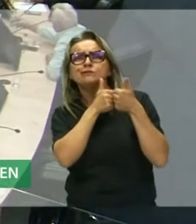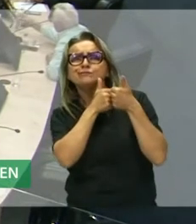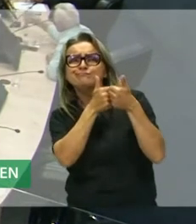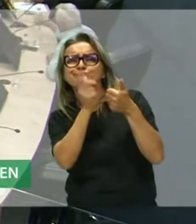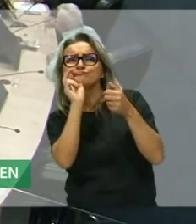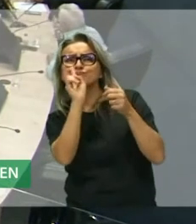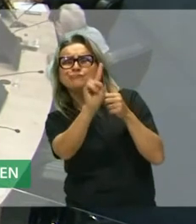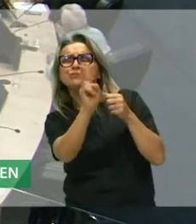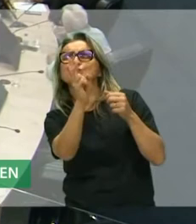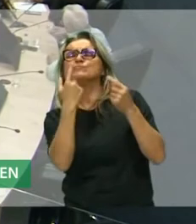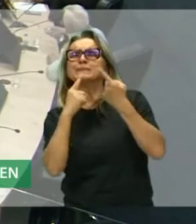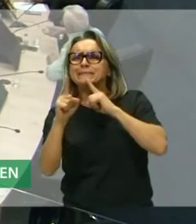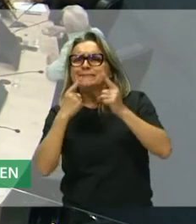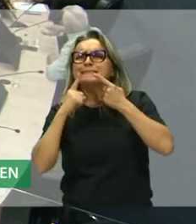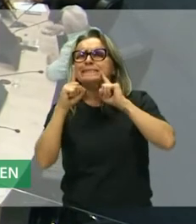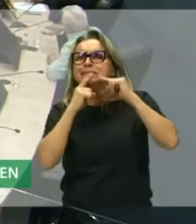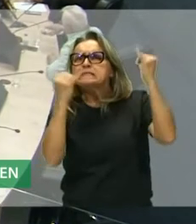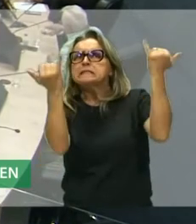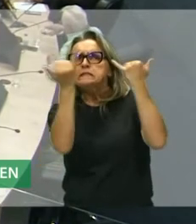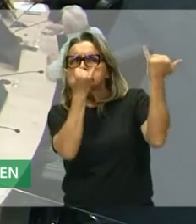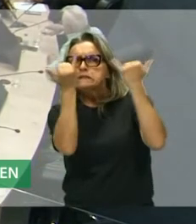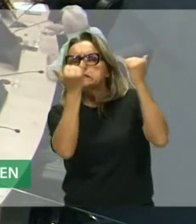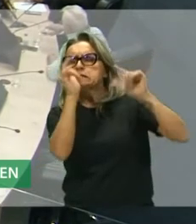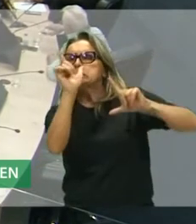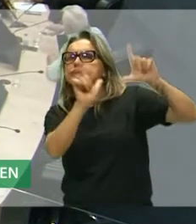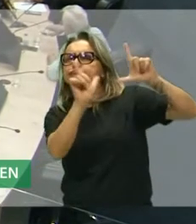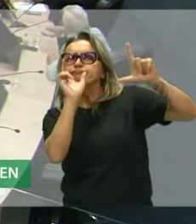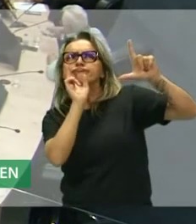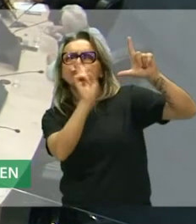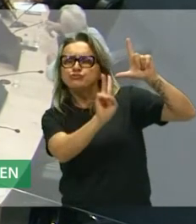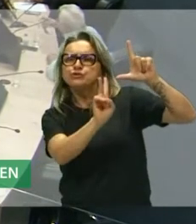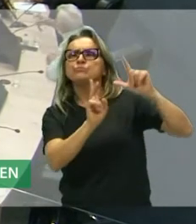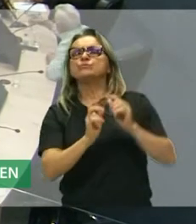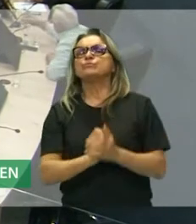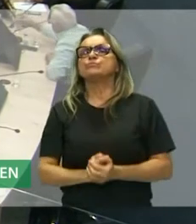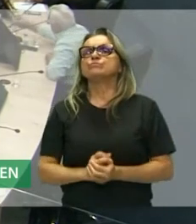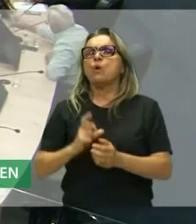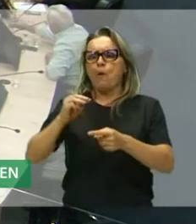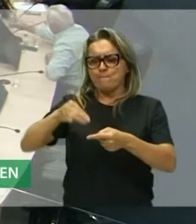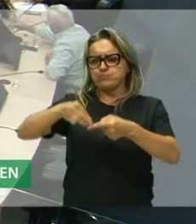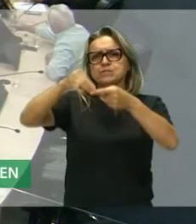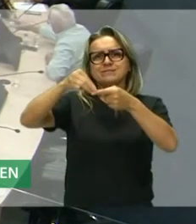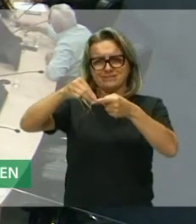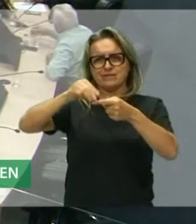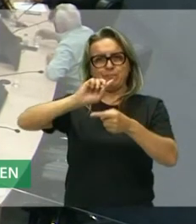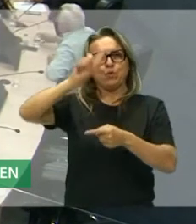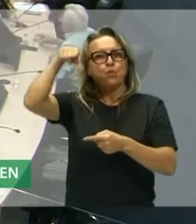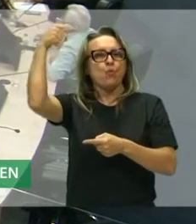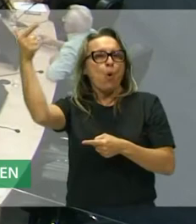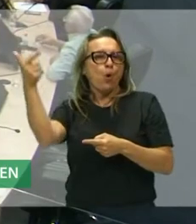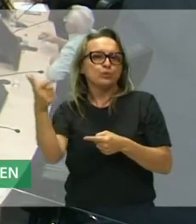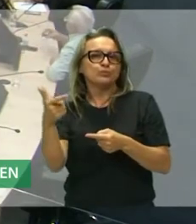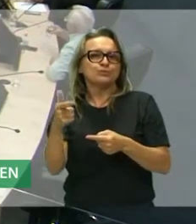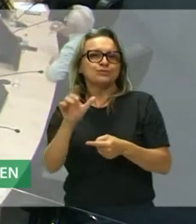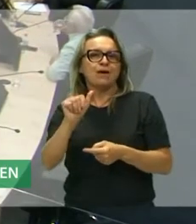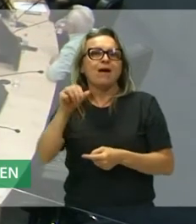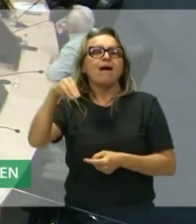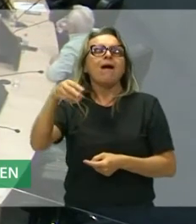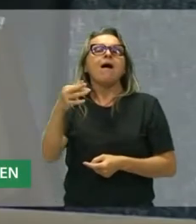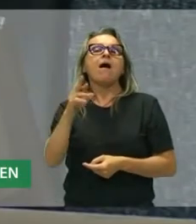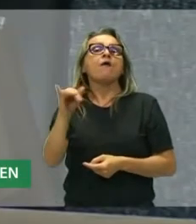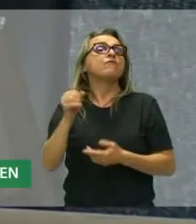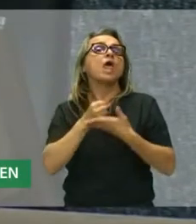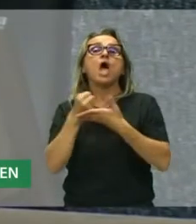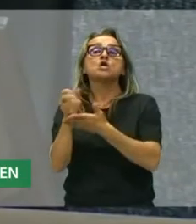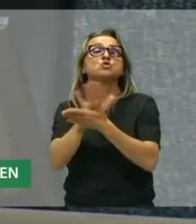reclamações que os outros municípios da ANFRE não contribuem com o hospital e que